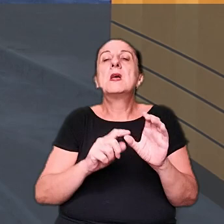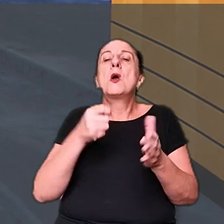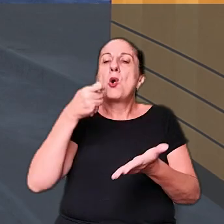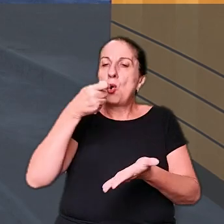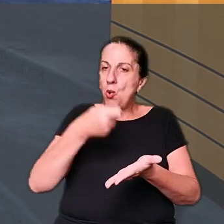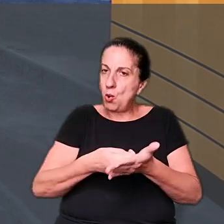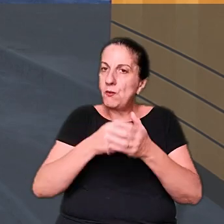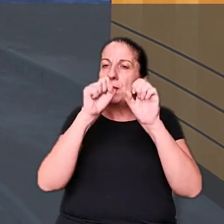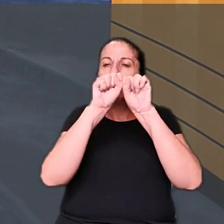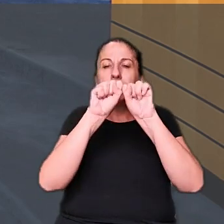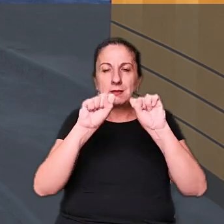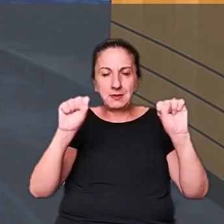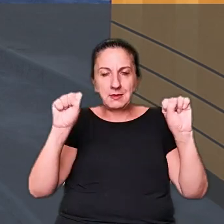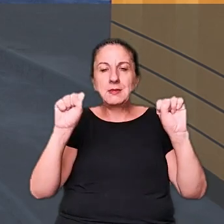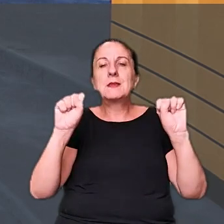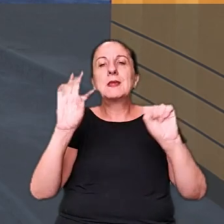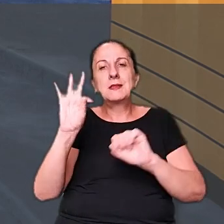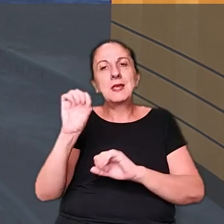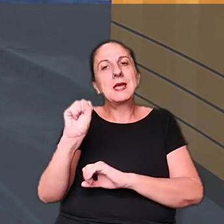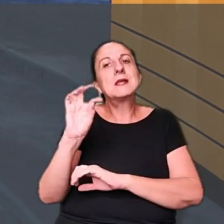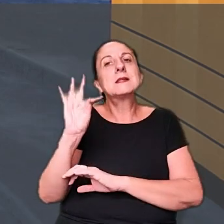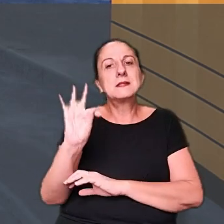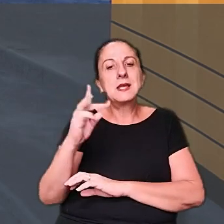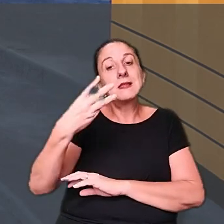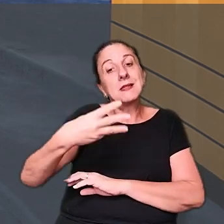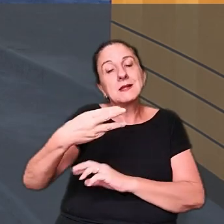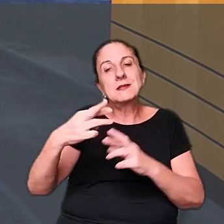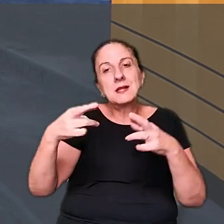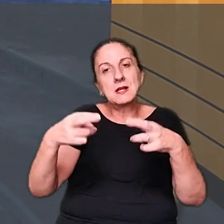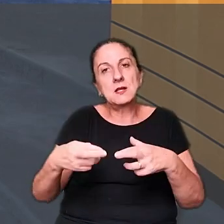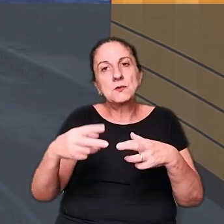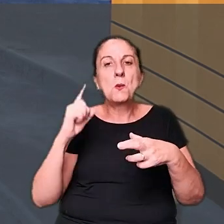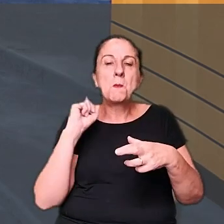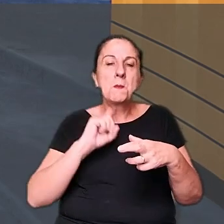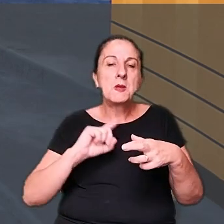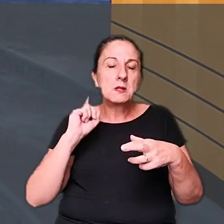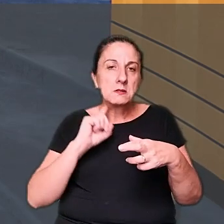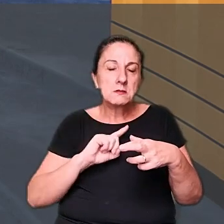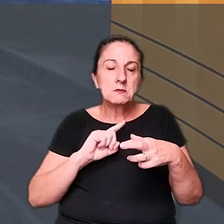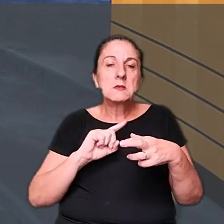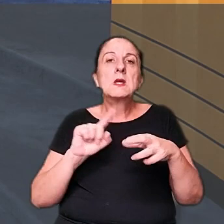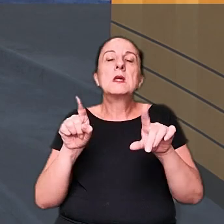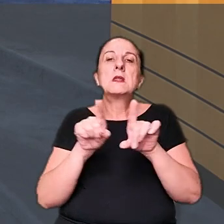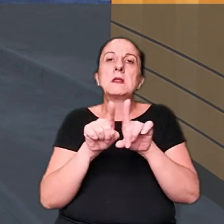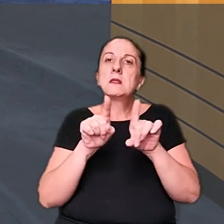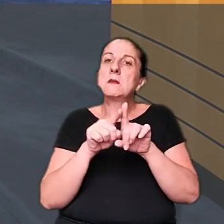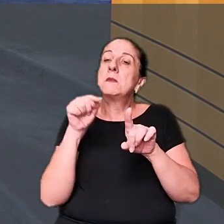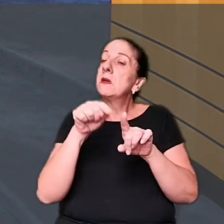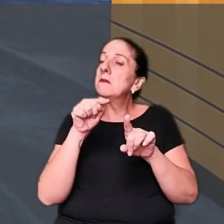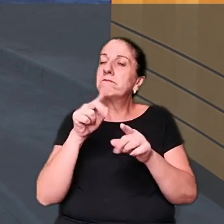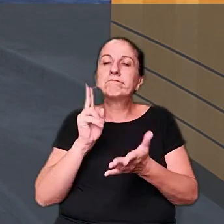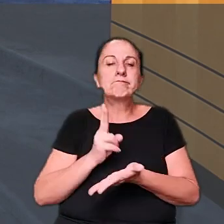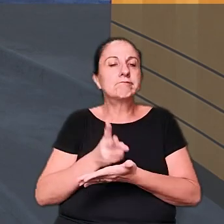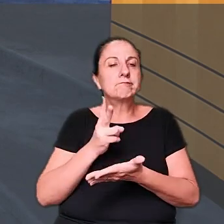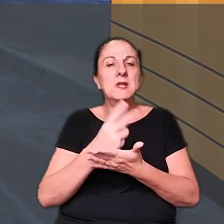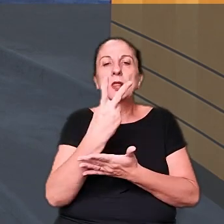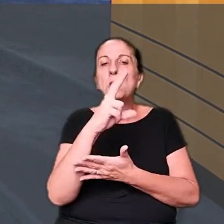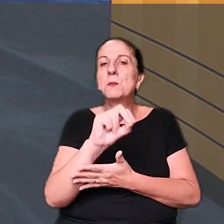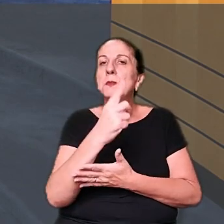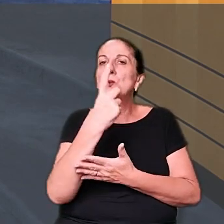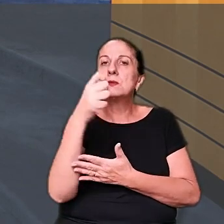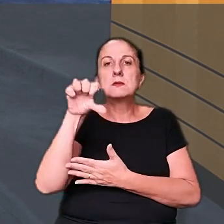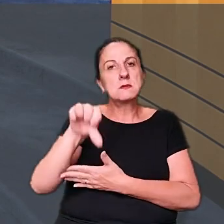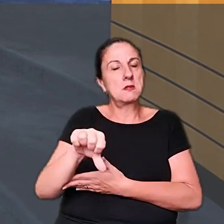sentença foi confirmada pelo Tribunal Regional do Trabalho da Terceira Região em Minas Gerais e acabou se tornando definitiva